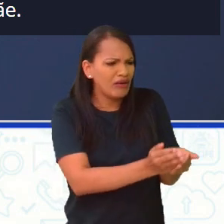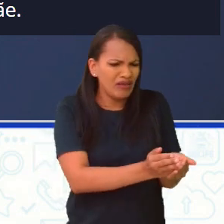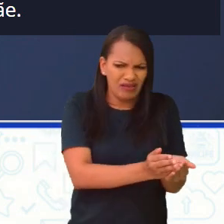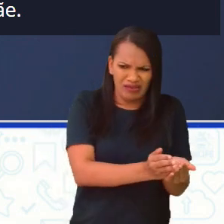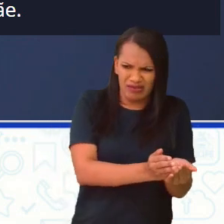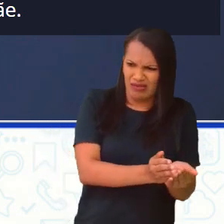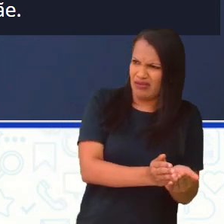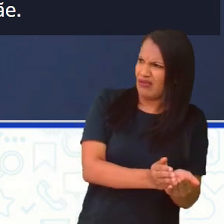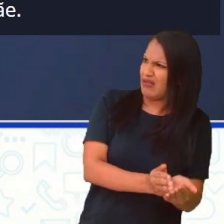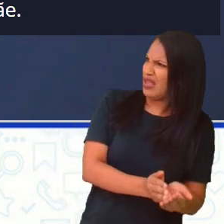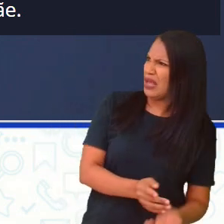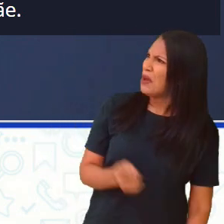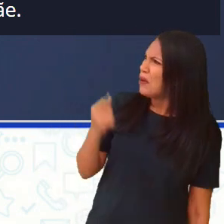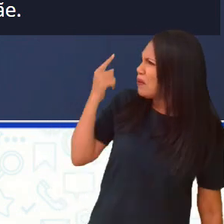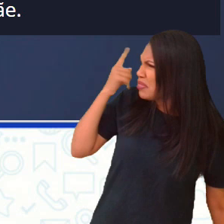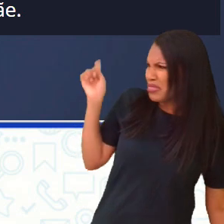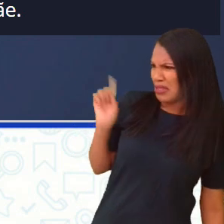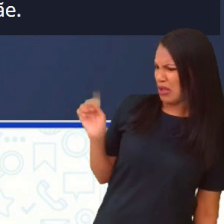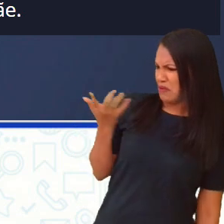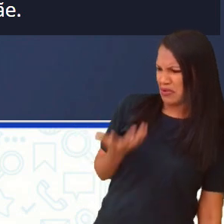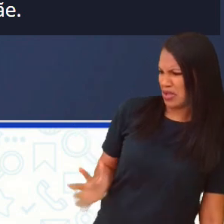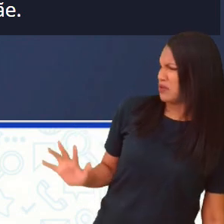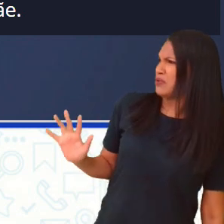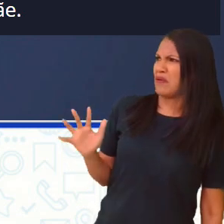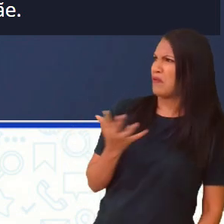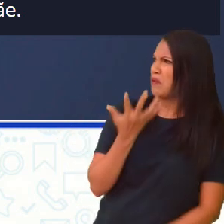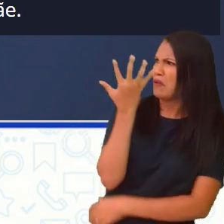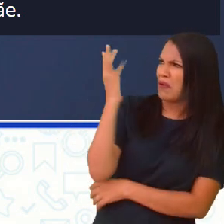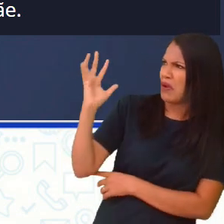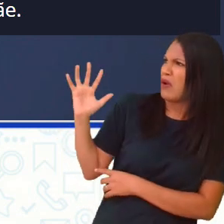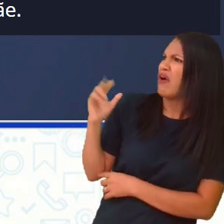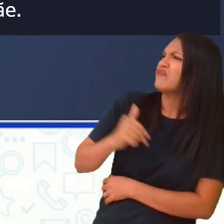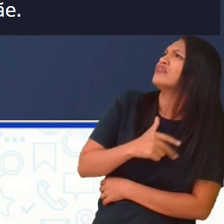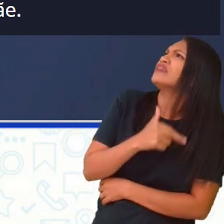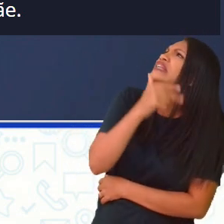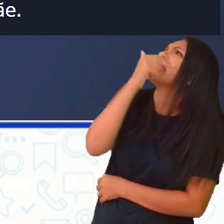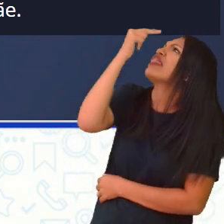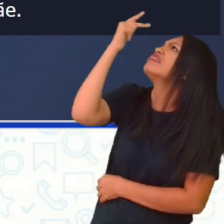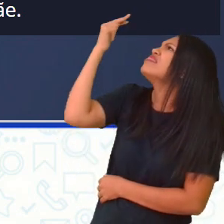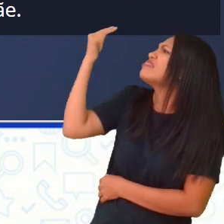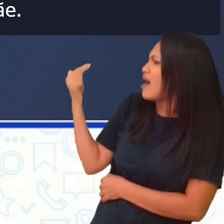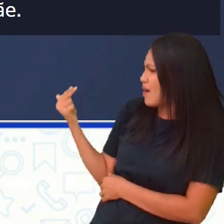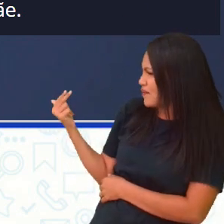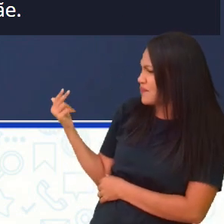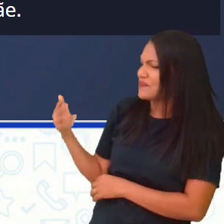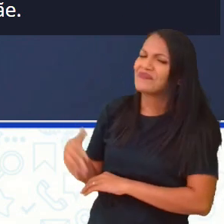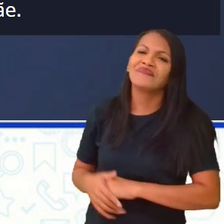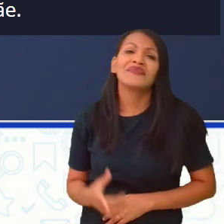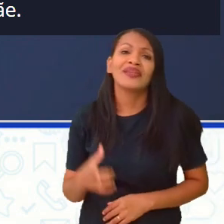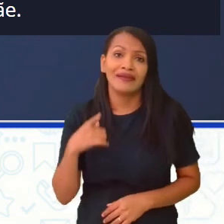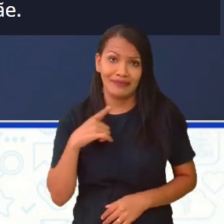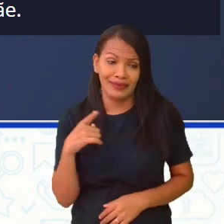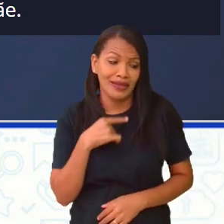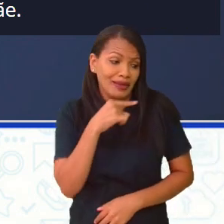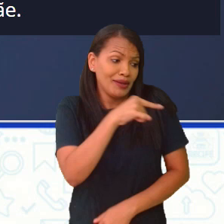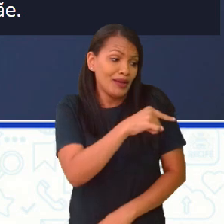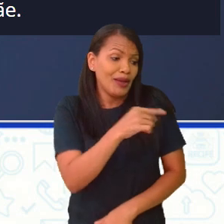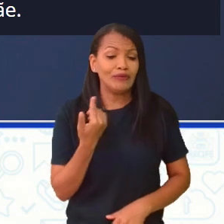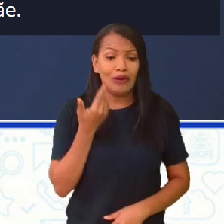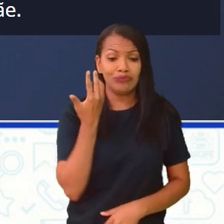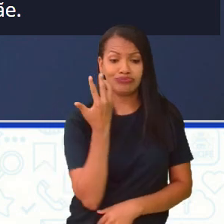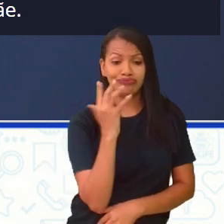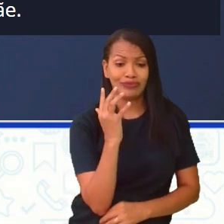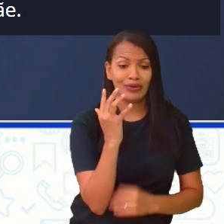retrucou. Nem pensar. Quero ser árvore de Natal. Então aqui a gente tem a caçula, que, ao contrário